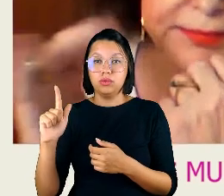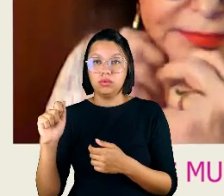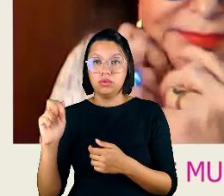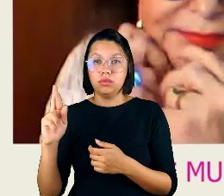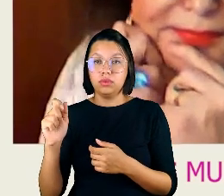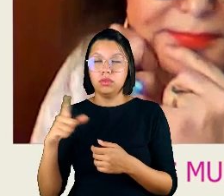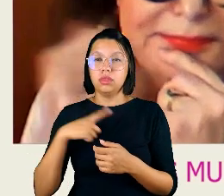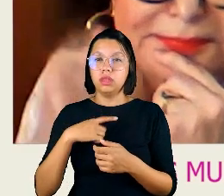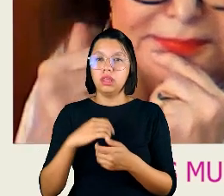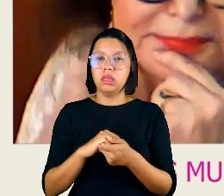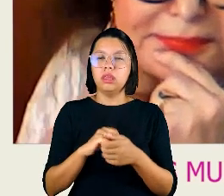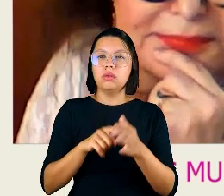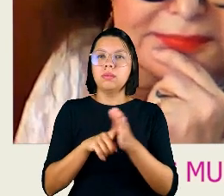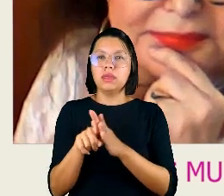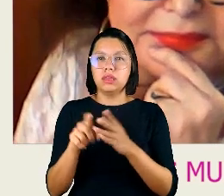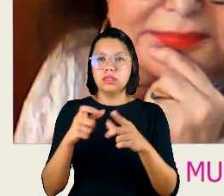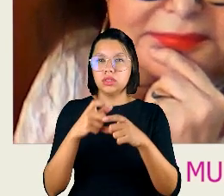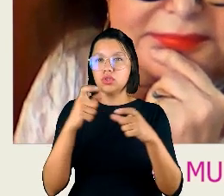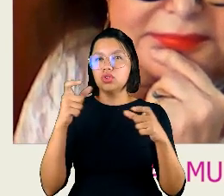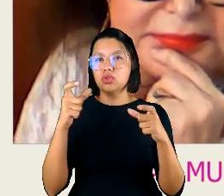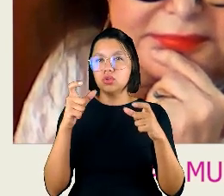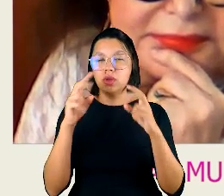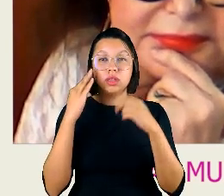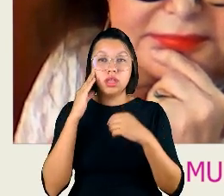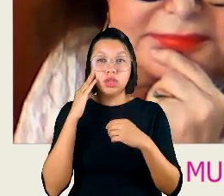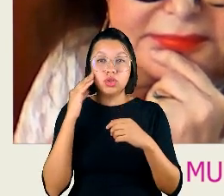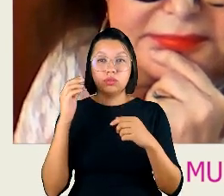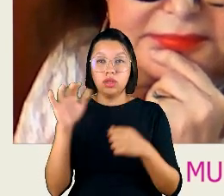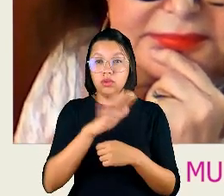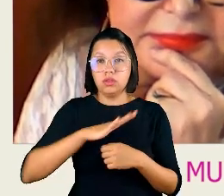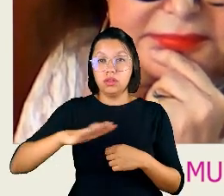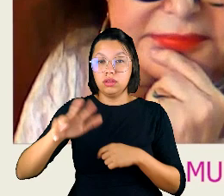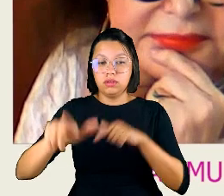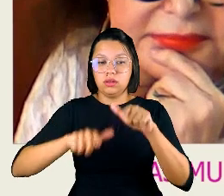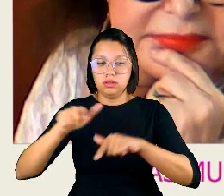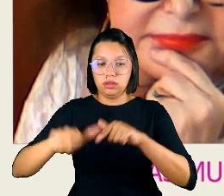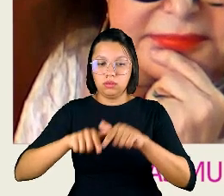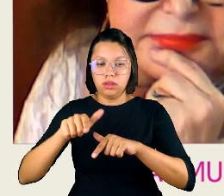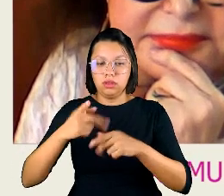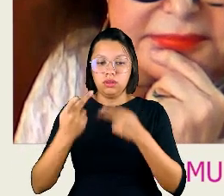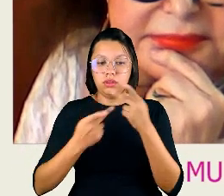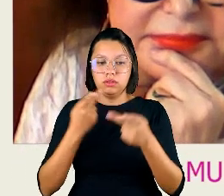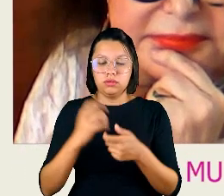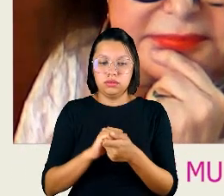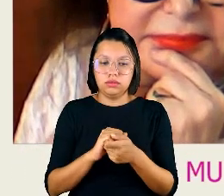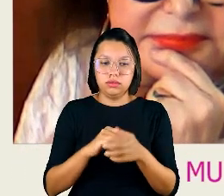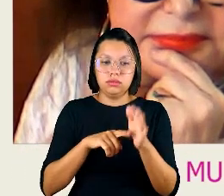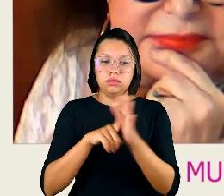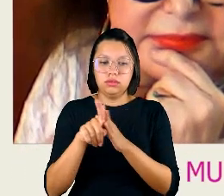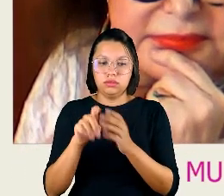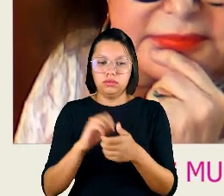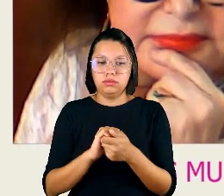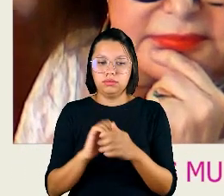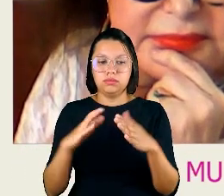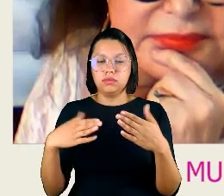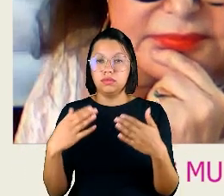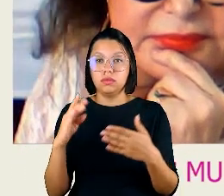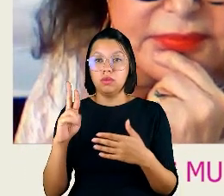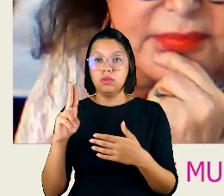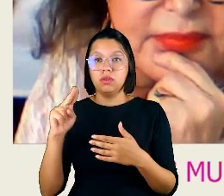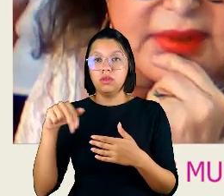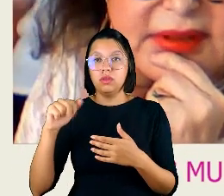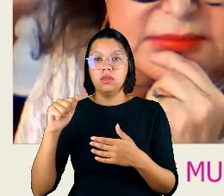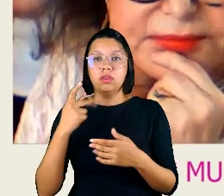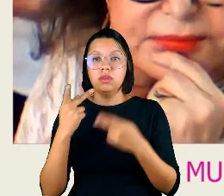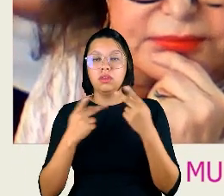uma dimensão da esfera trabalhista no que foi comentado e perguntado, né? Então, a Bruna falou sobre o estado atual